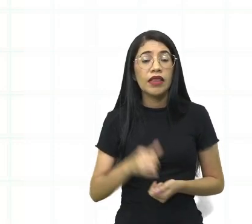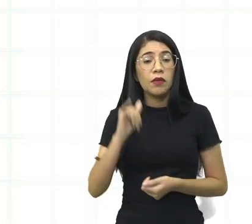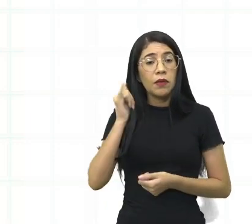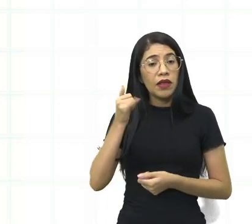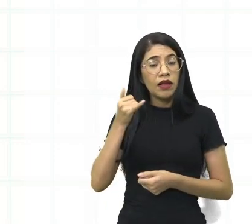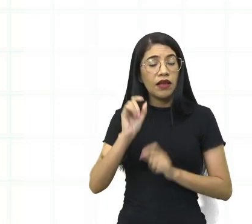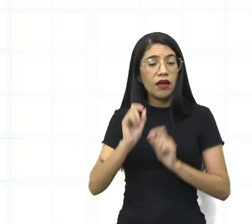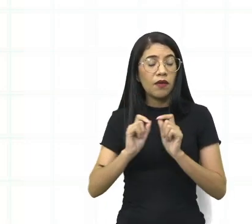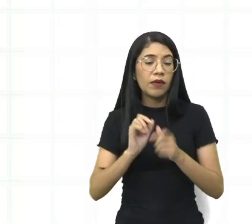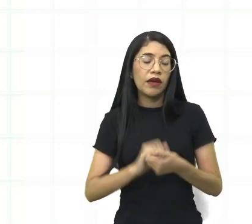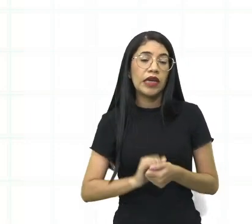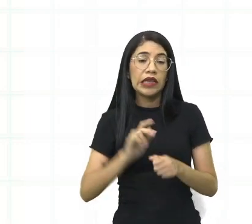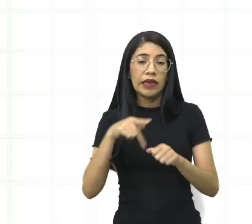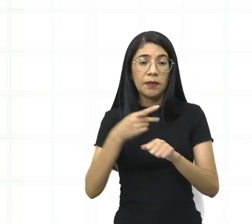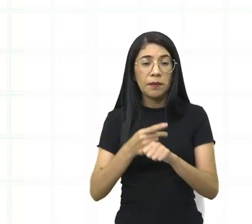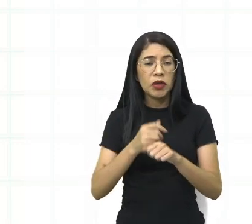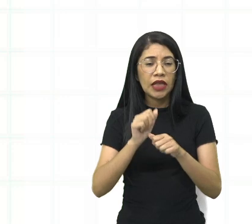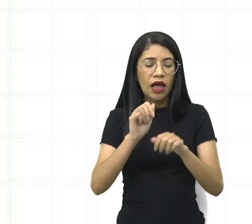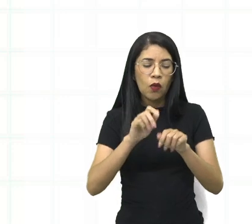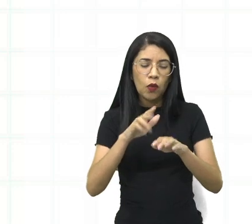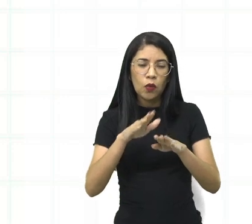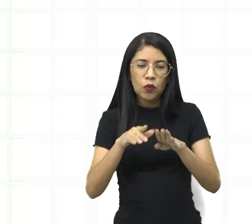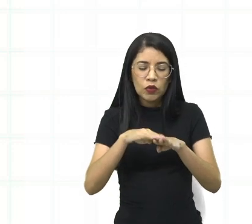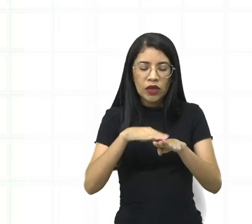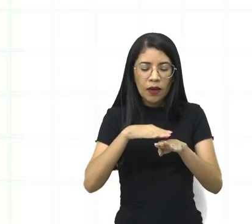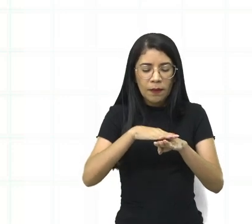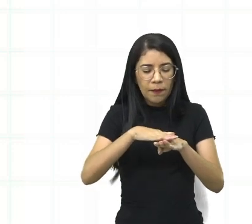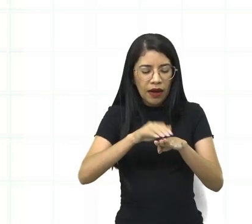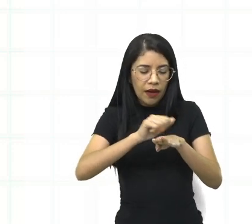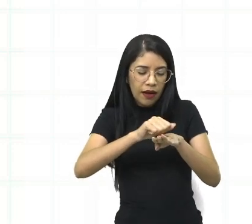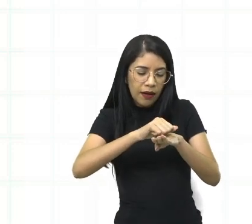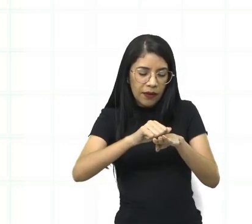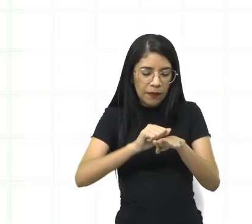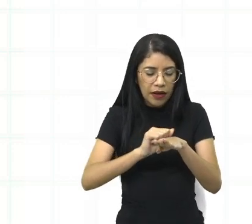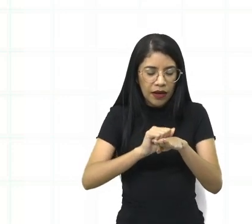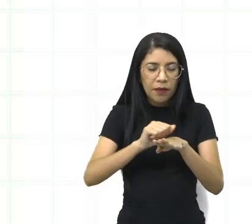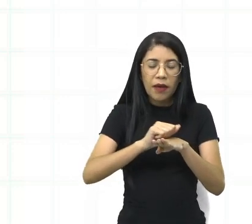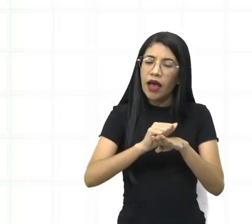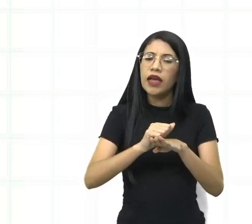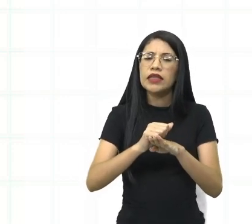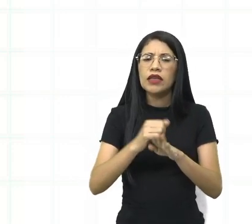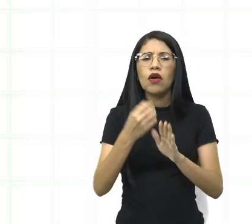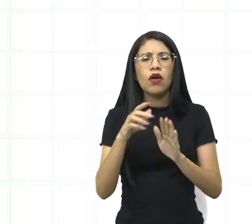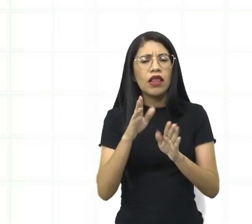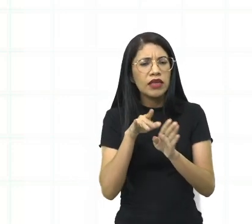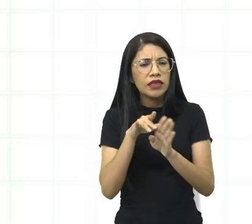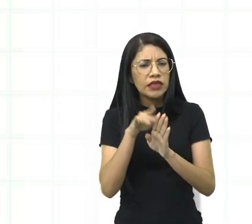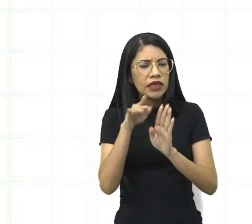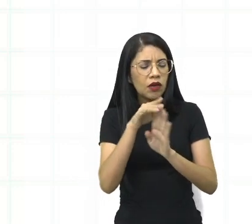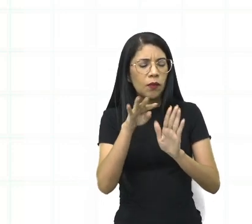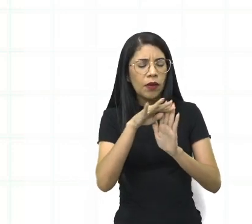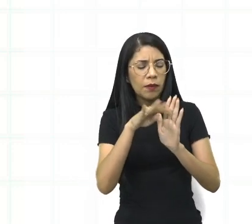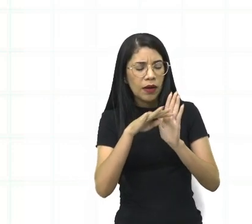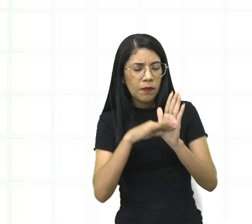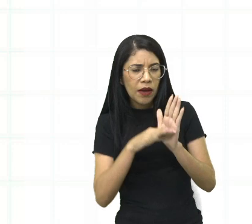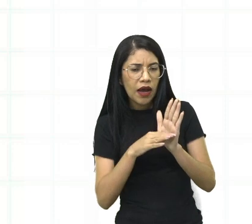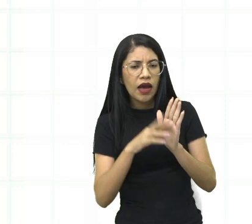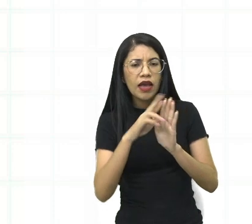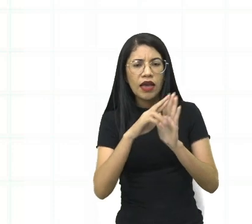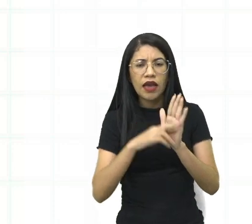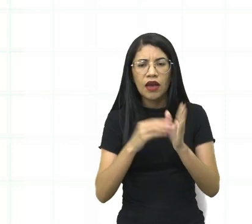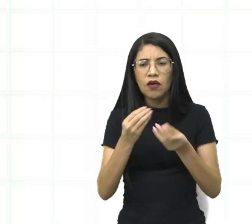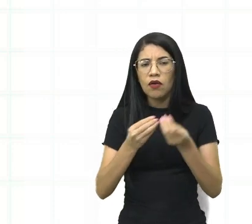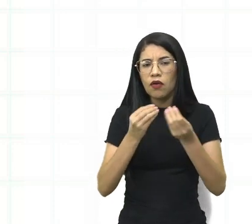lavar o sapato, conforme as instruções de cuidado indicadas, notei que toda a cor